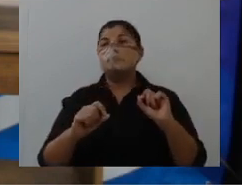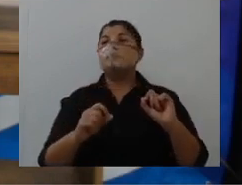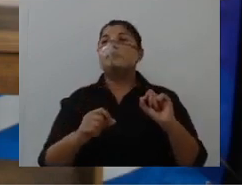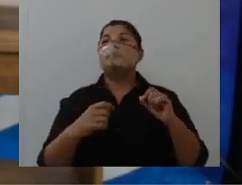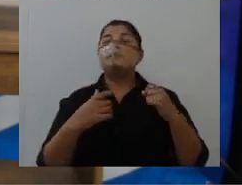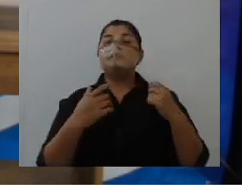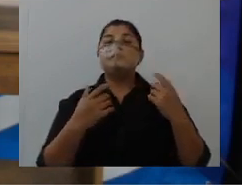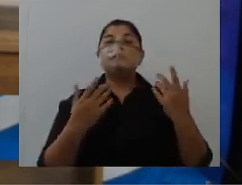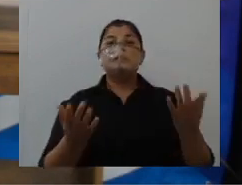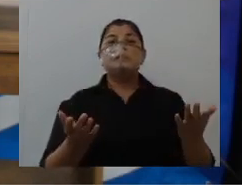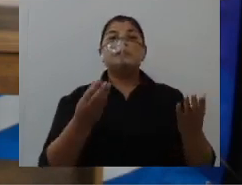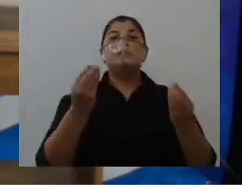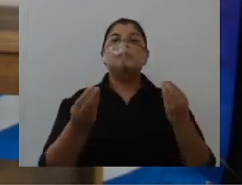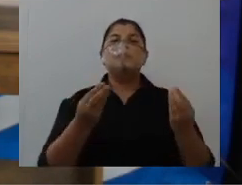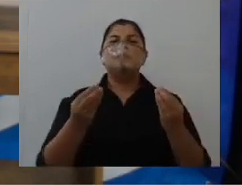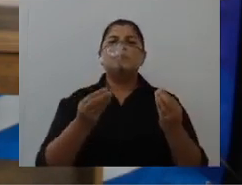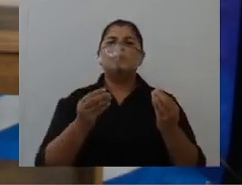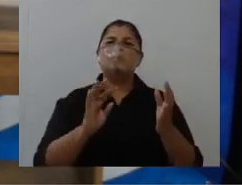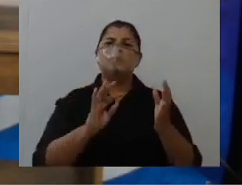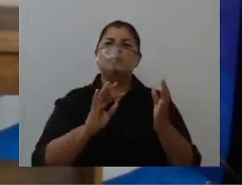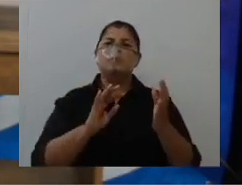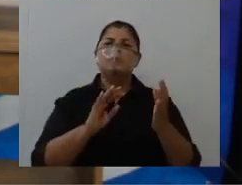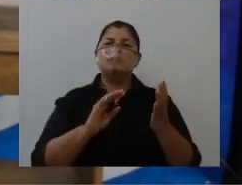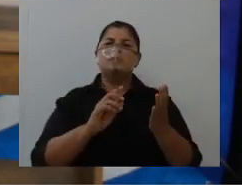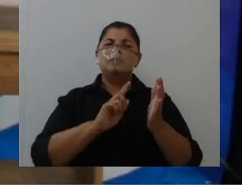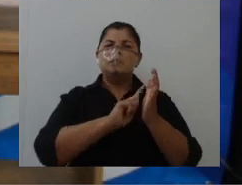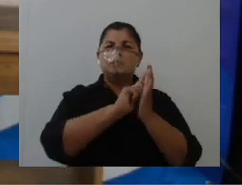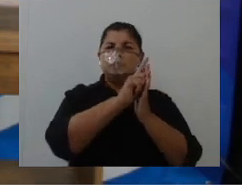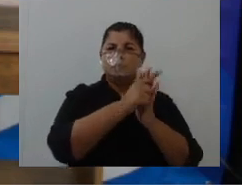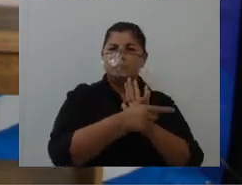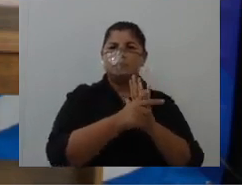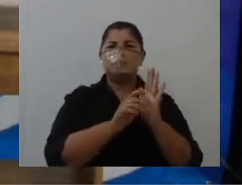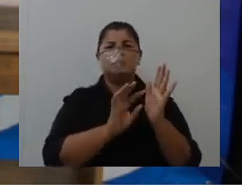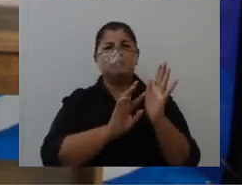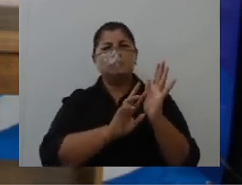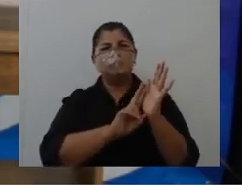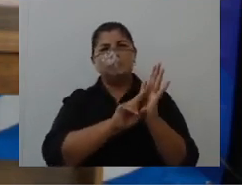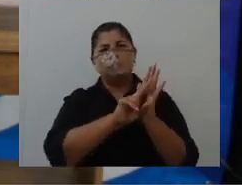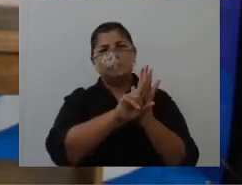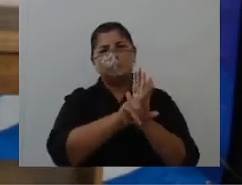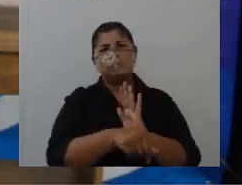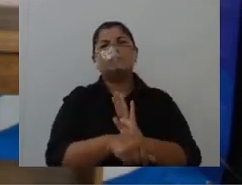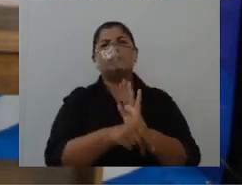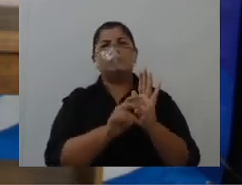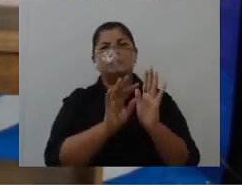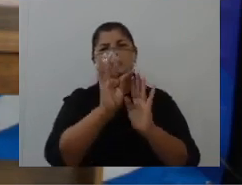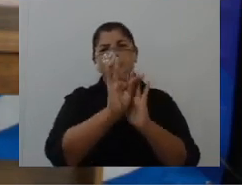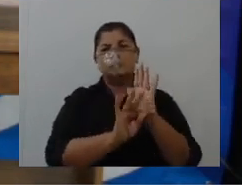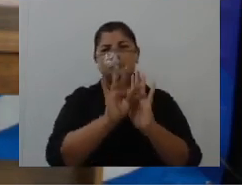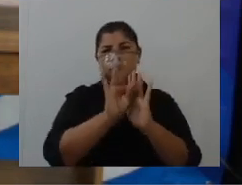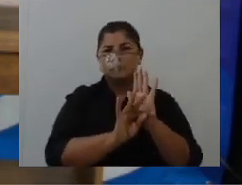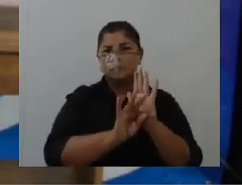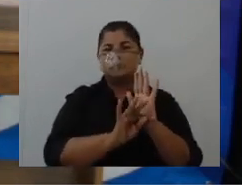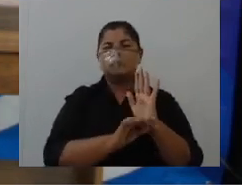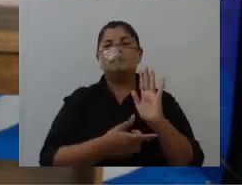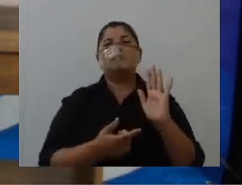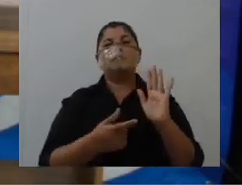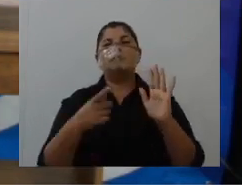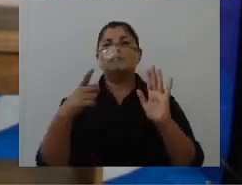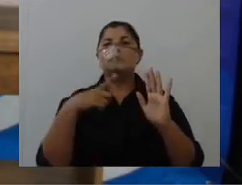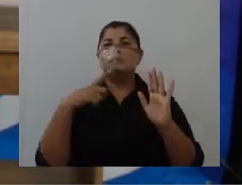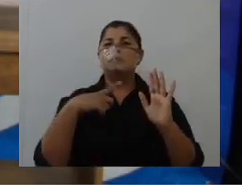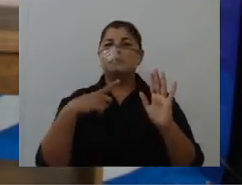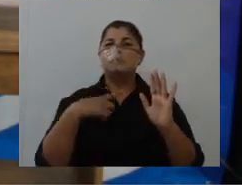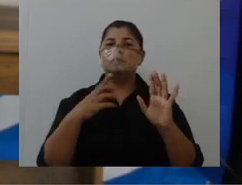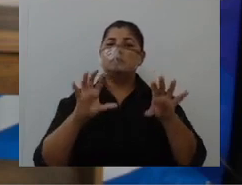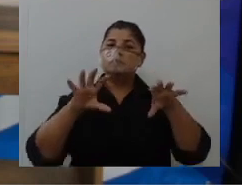Quando a gente vai falar em tipologia textual e gênero textual, né, gente? De maneira geral, costuma-se dizer